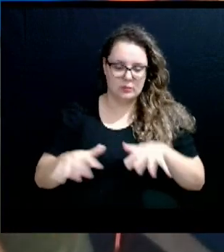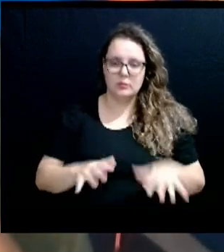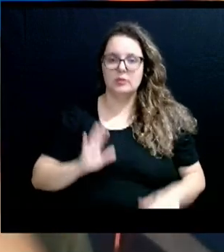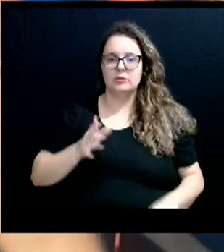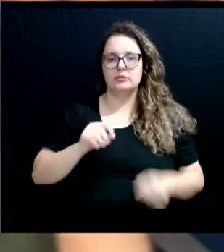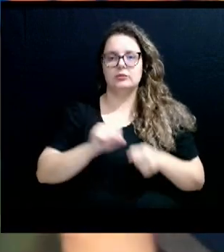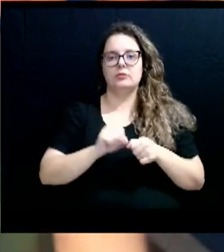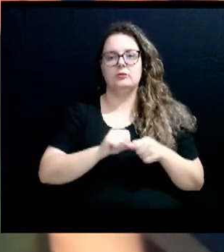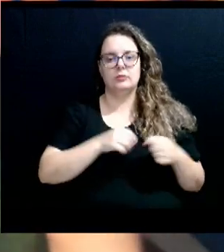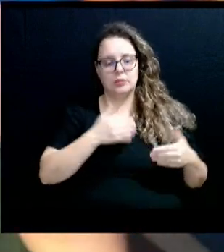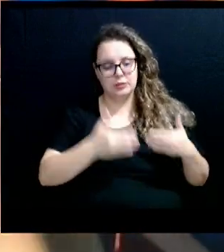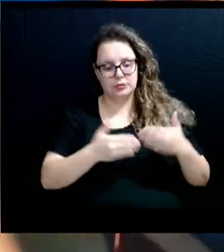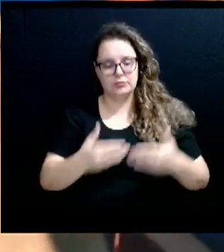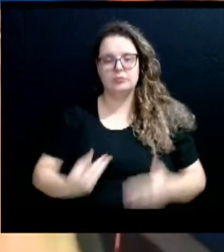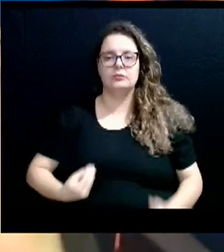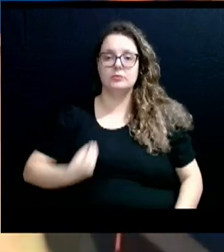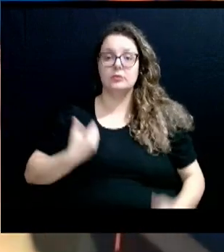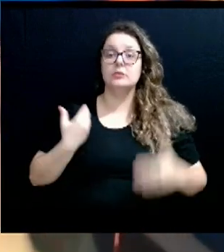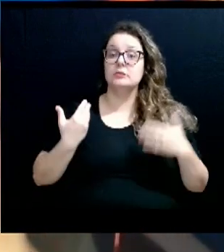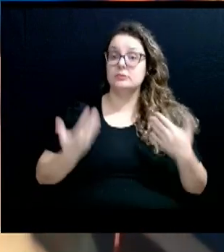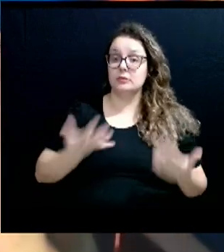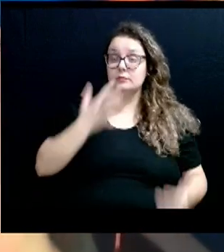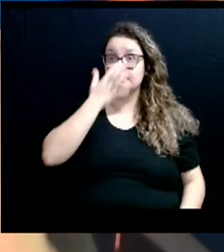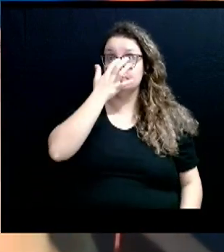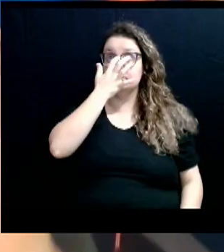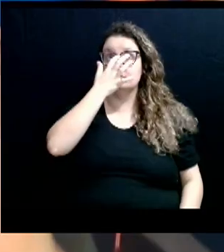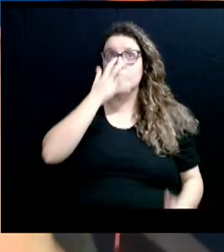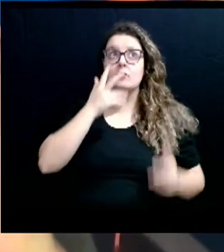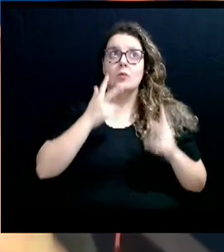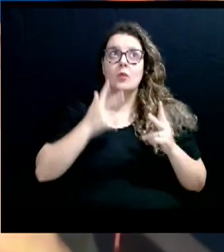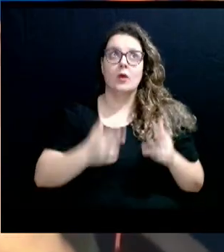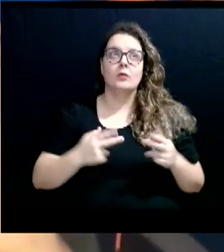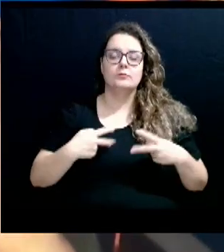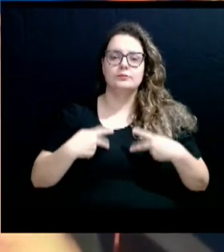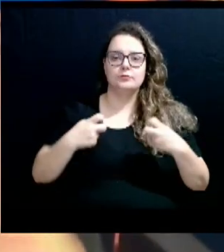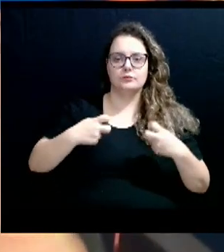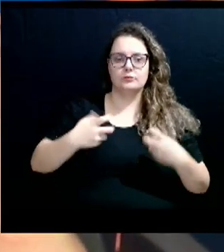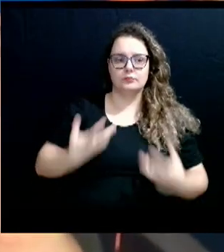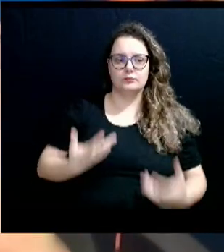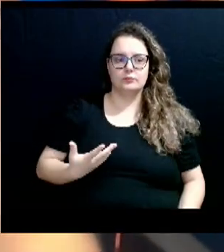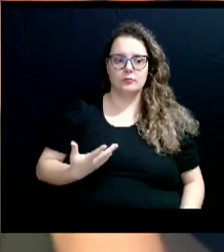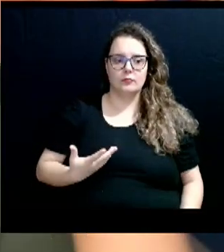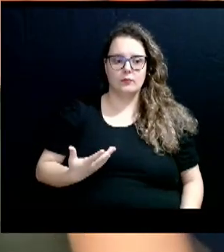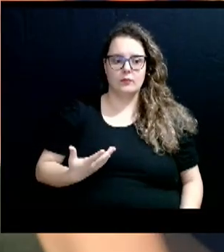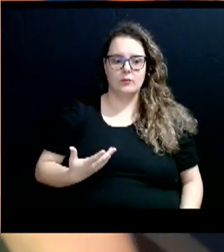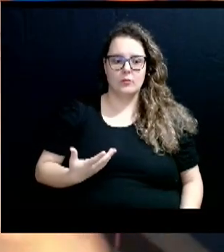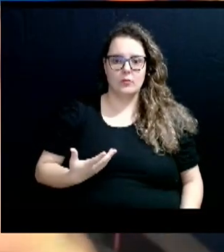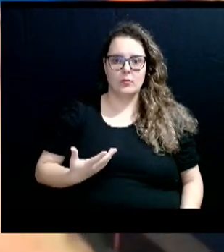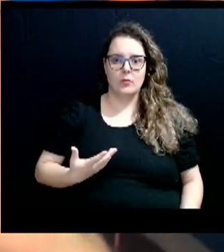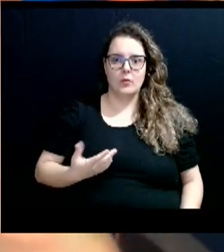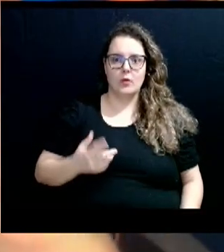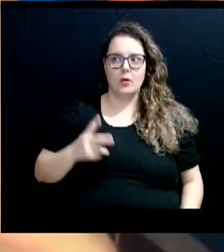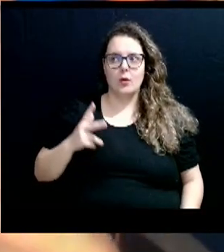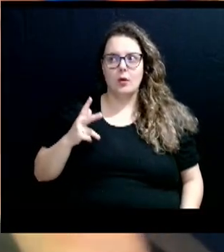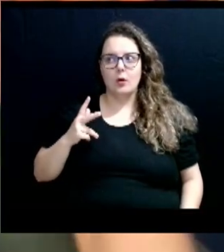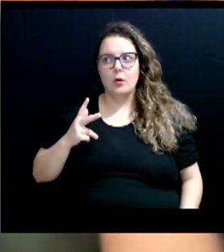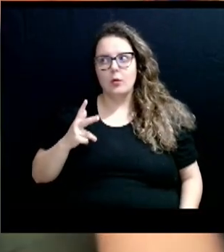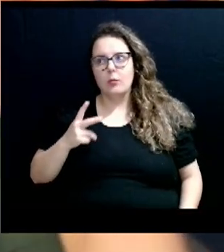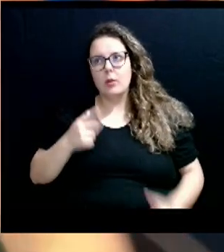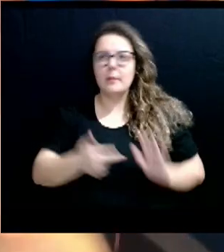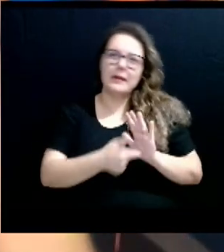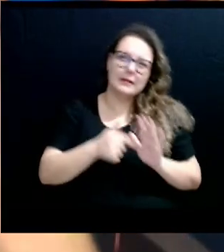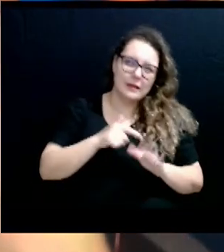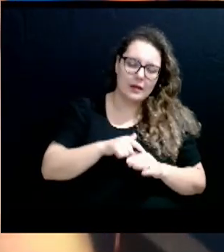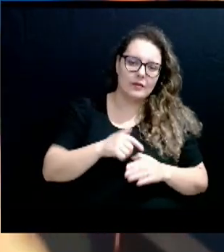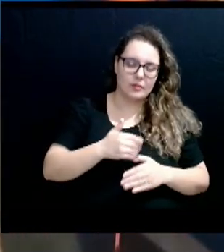sua vida. Então, é como se o autoconhecimento ele fosse os tijolinhos da nossa fundação, da